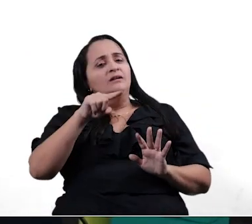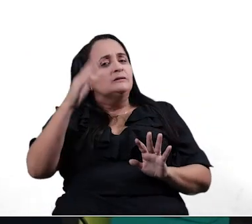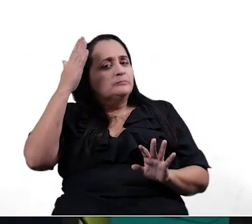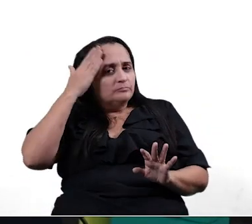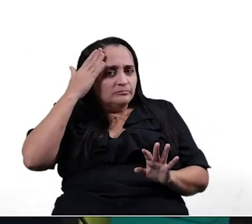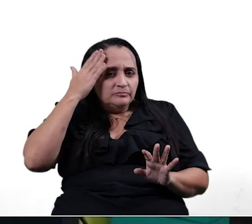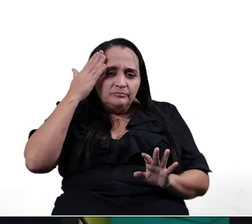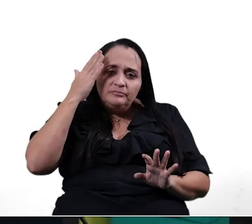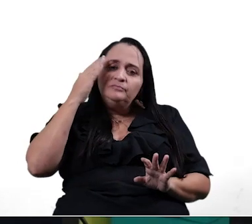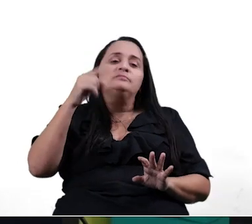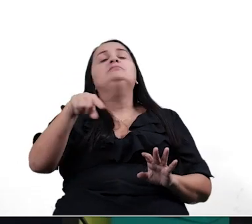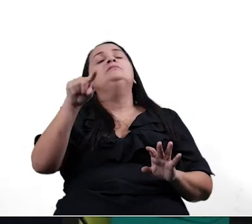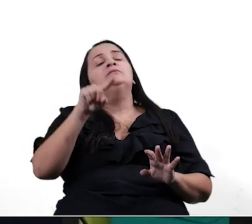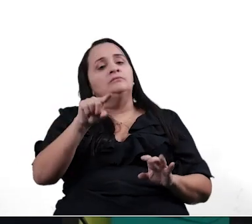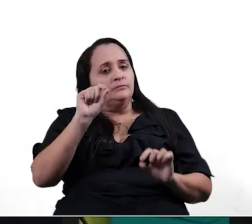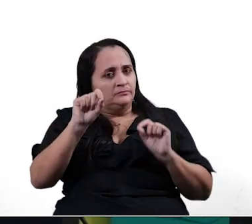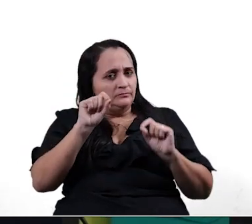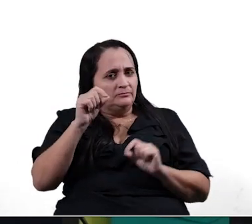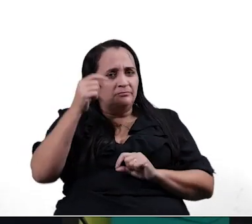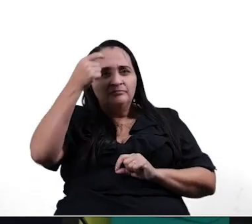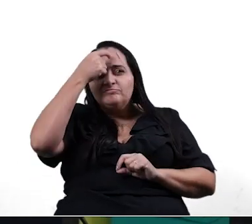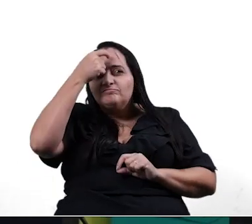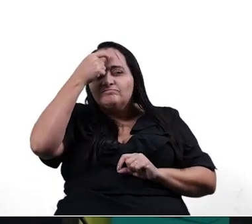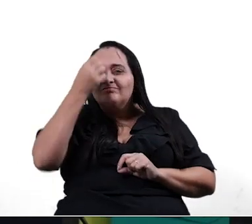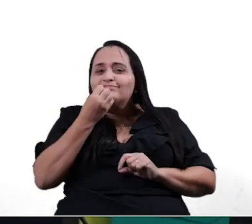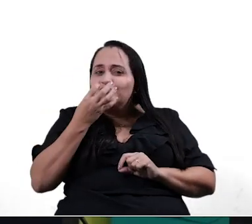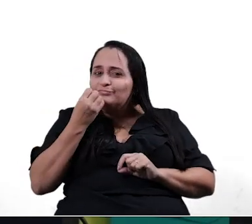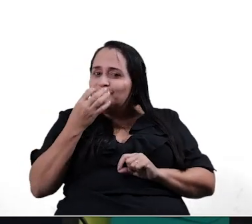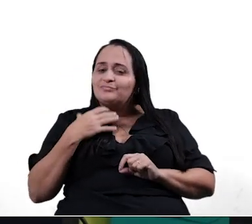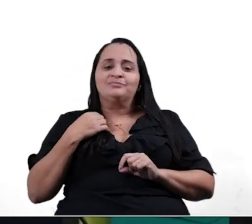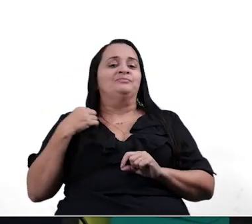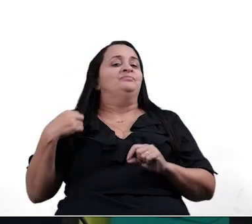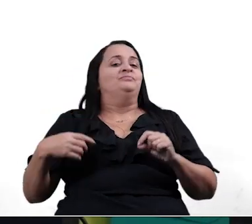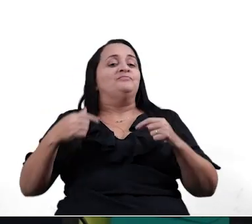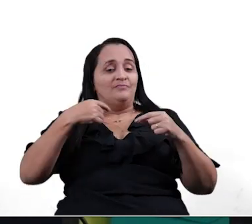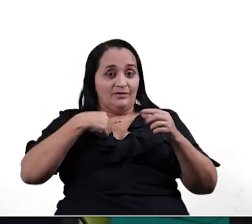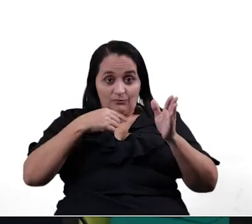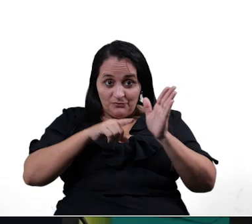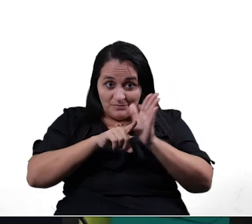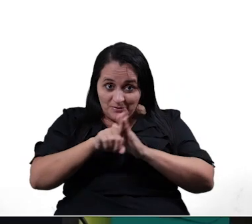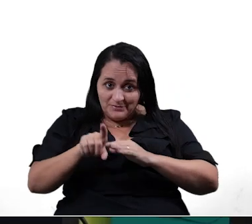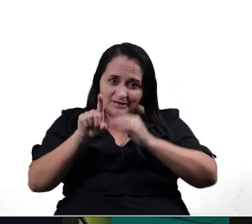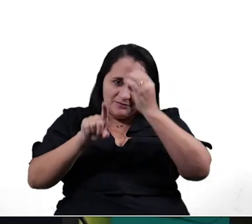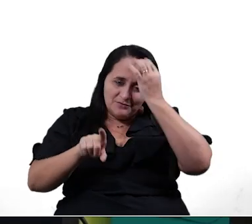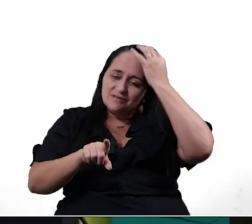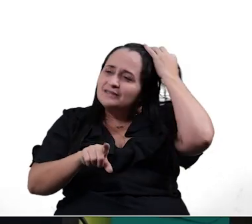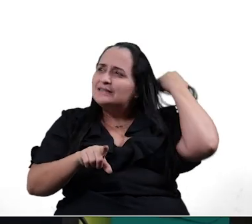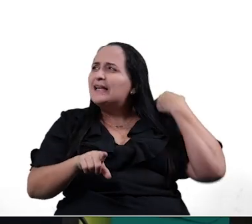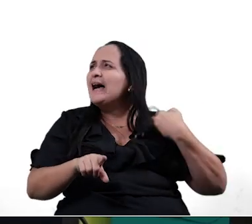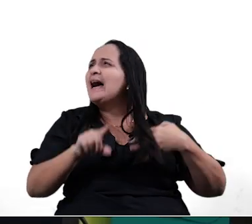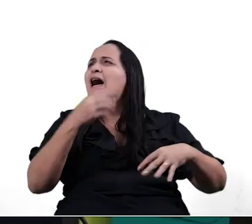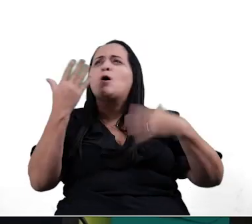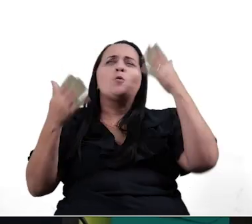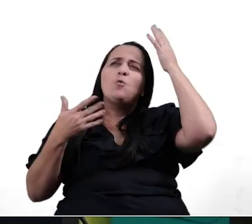boa. Eu vou mostrar algumas historinhas e eu quero que vocês me respondam se vocês vão ver assim, que vocês sabem qual é. Só de ver um